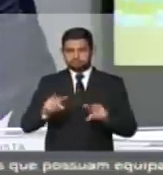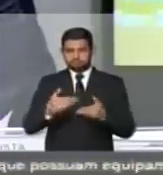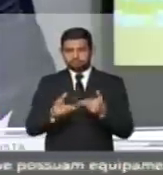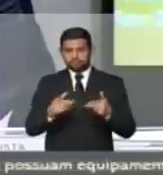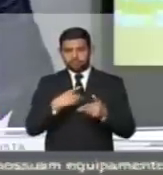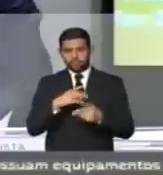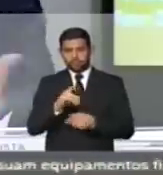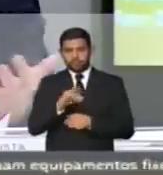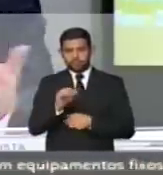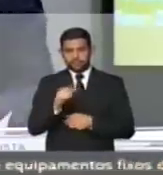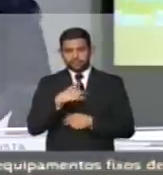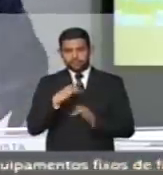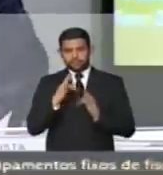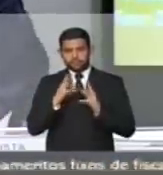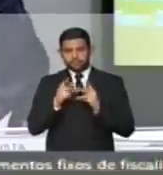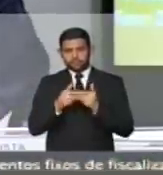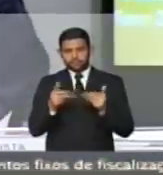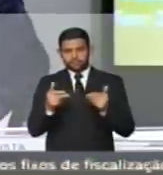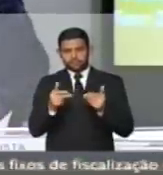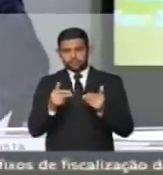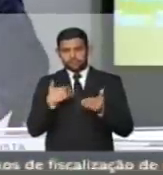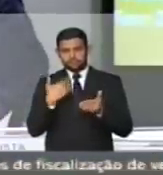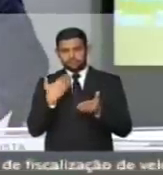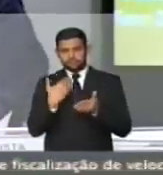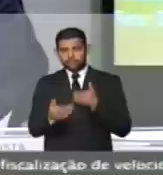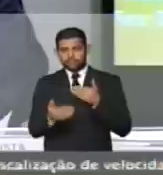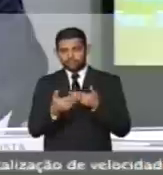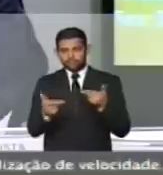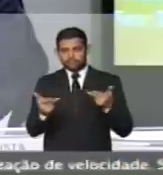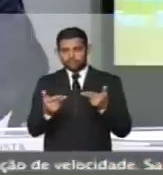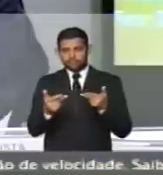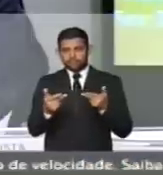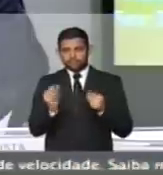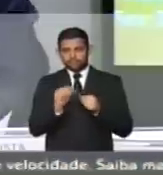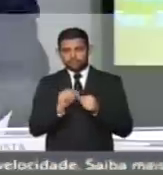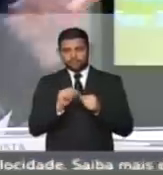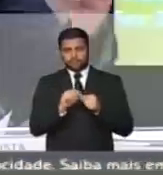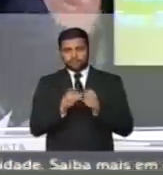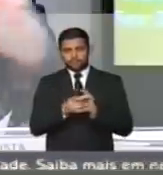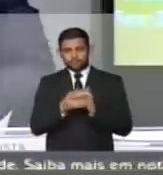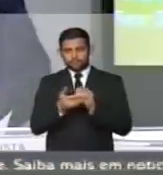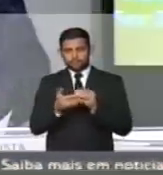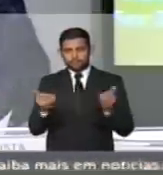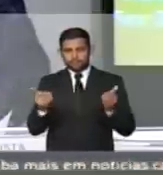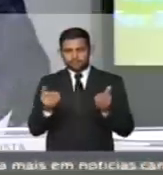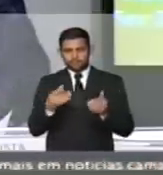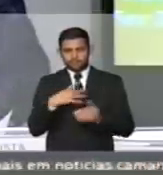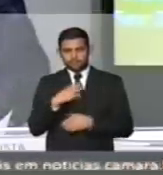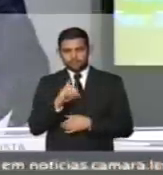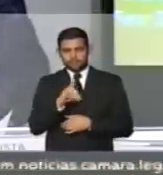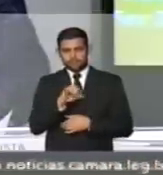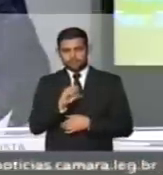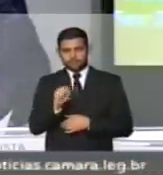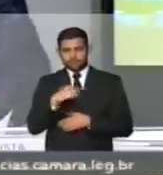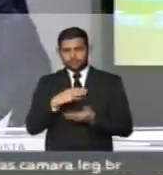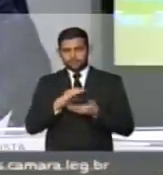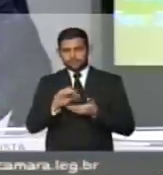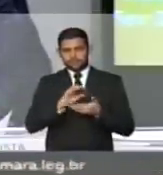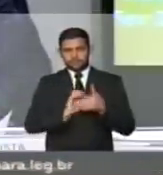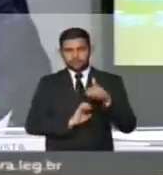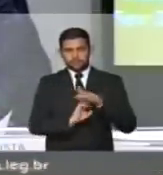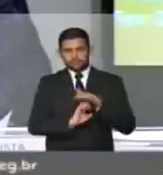cujo capital foi todo perdido, enfim, que foi cedido aos credores que investiram nos